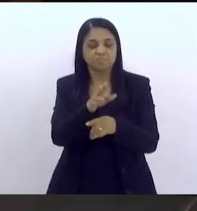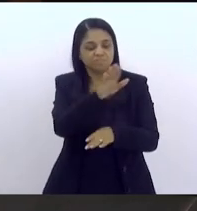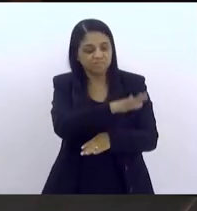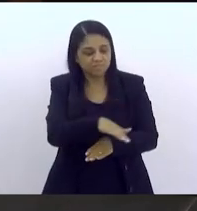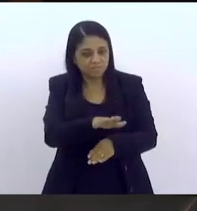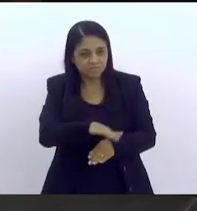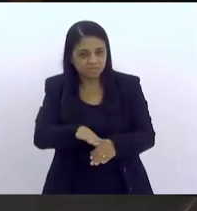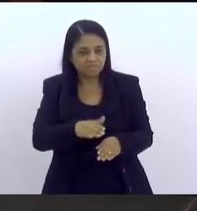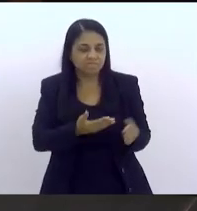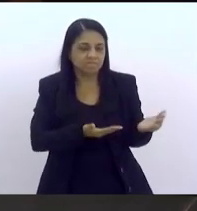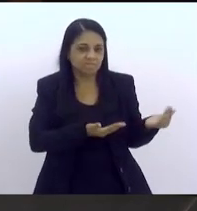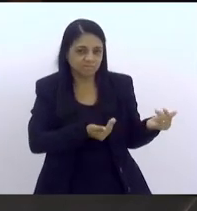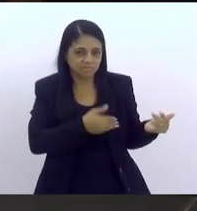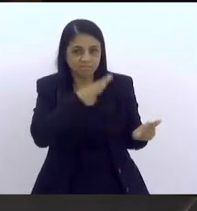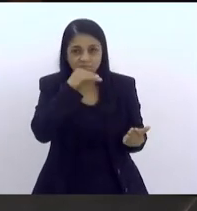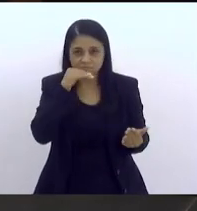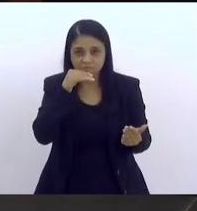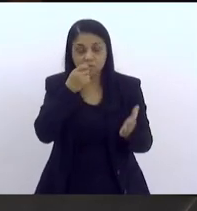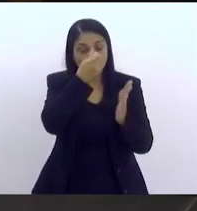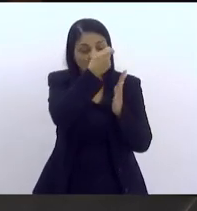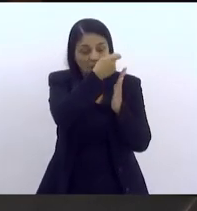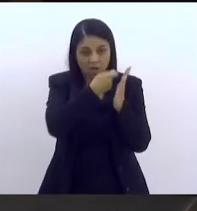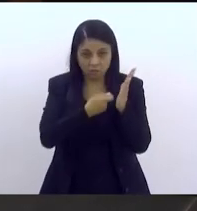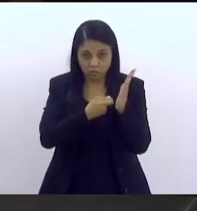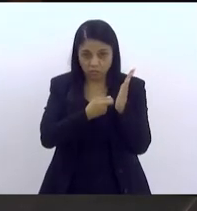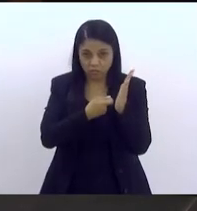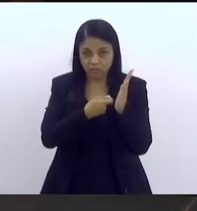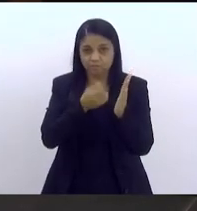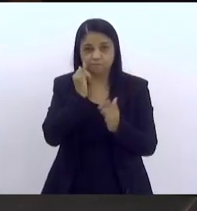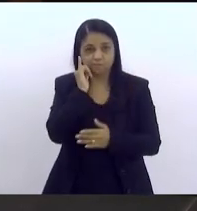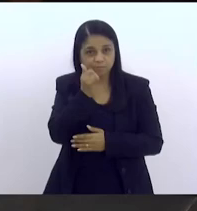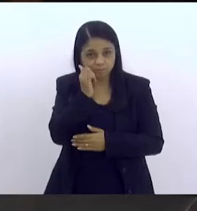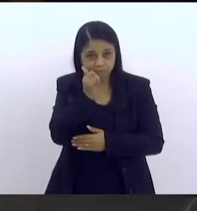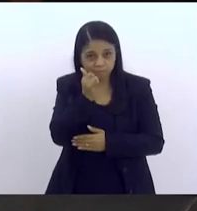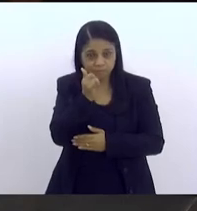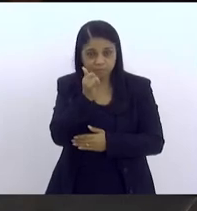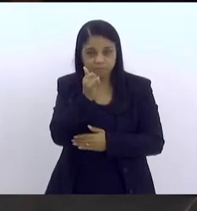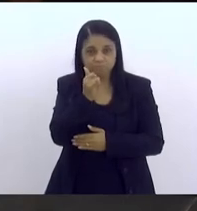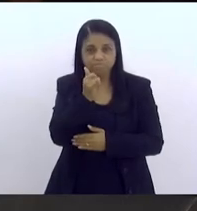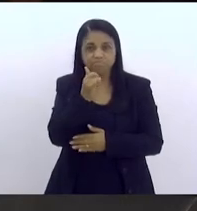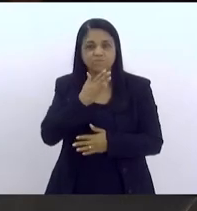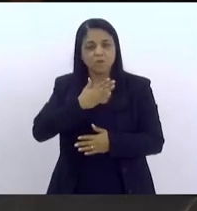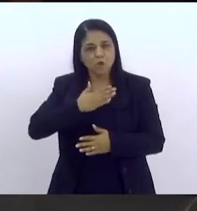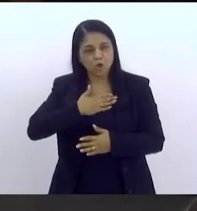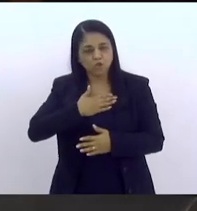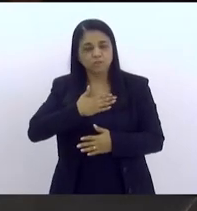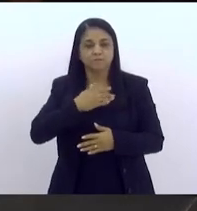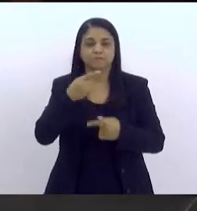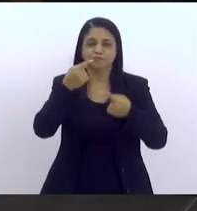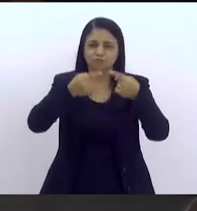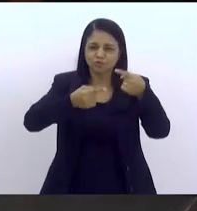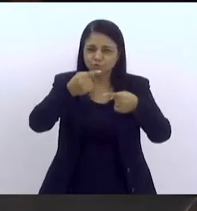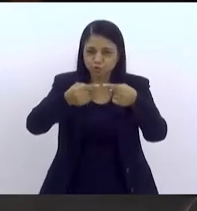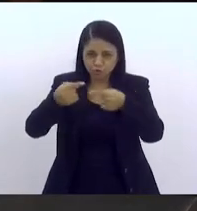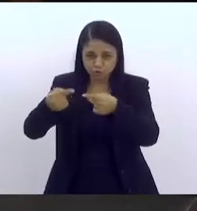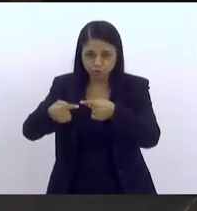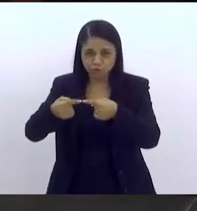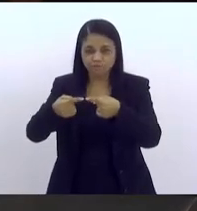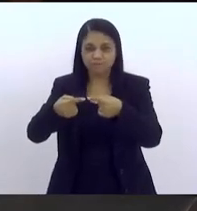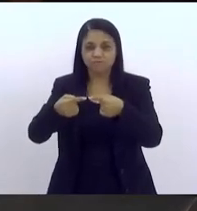e adolescente cito o relatório e É nesse ponto que eu gostaria de discutir com vocês